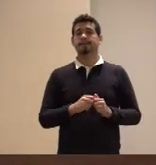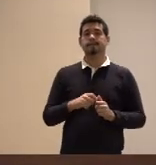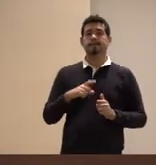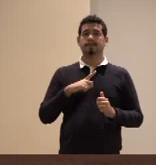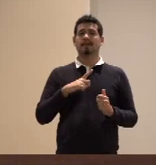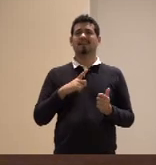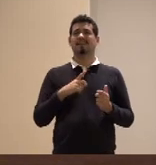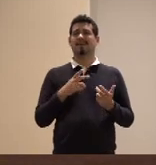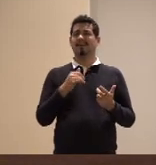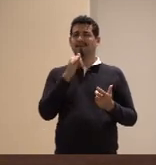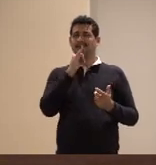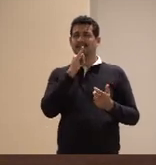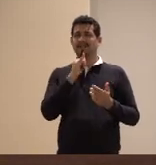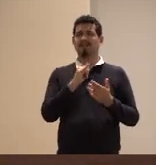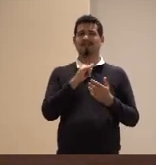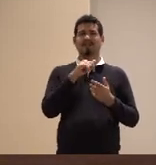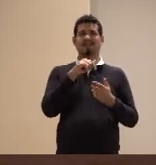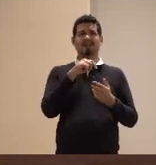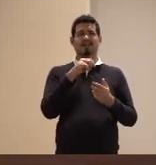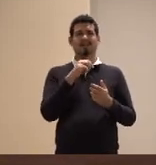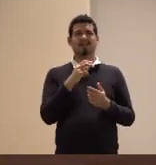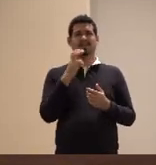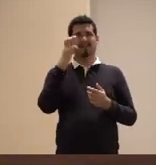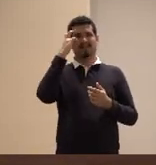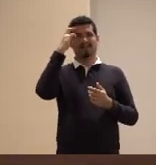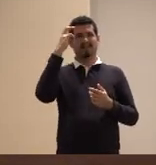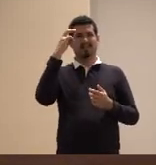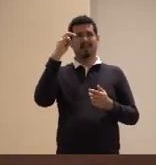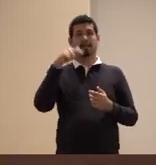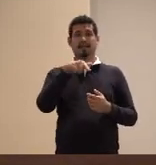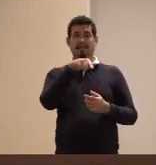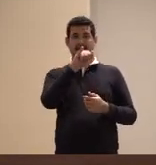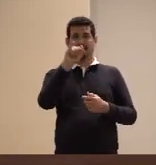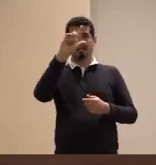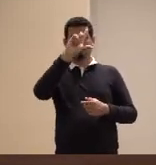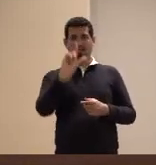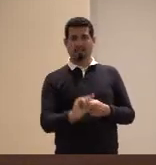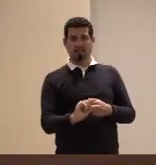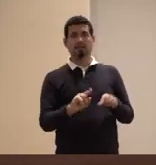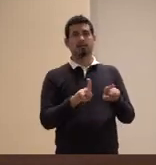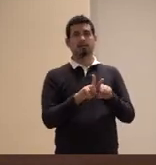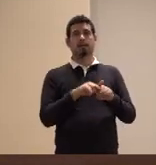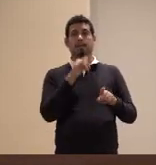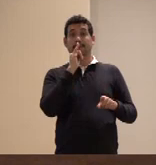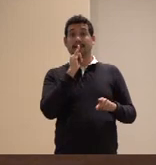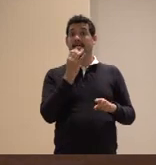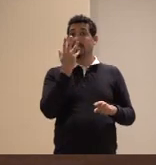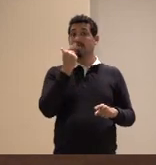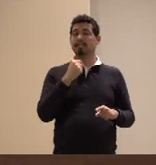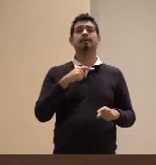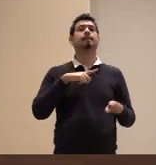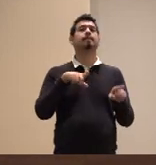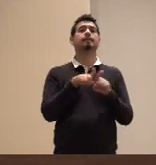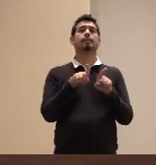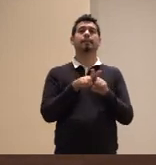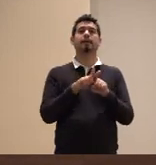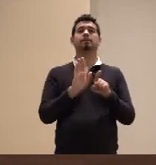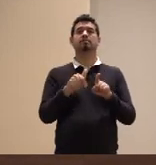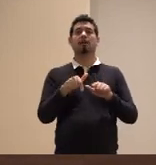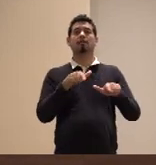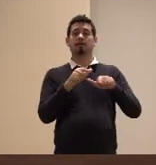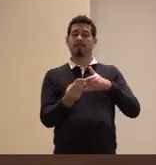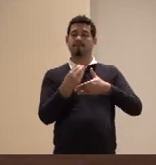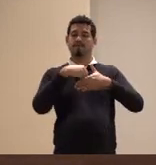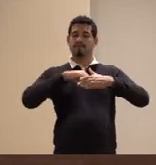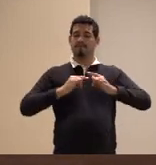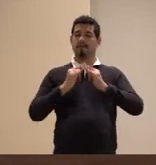significativamente mais baixo. Foram identificadas danos maiores no desenvolvimento. Crianças que também entraram em